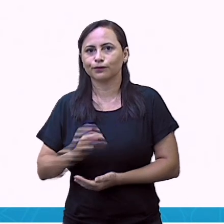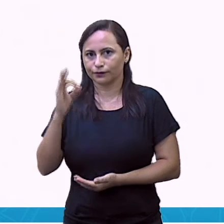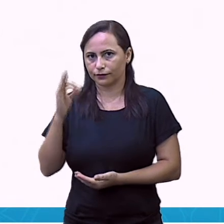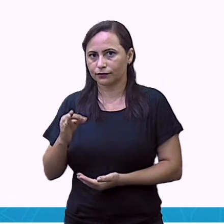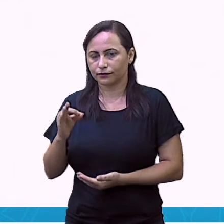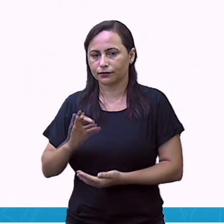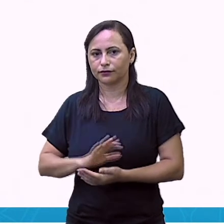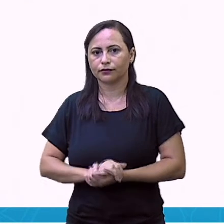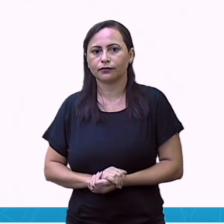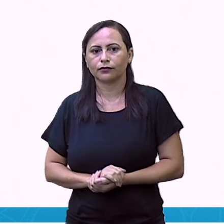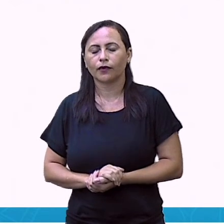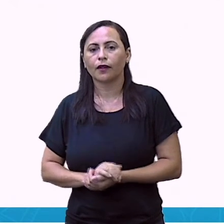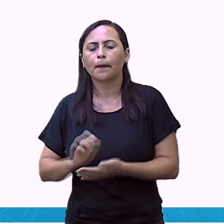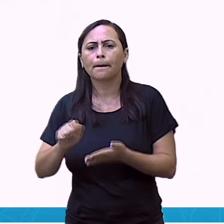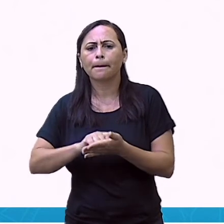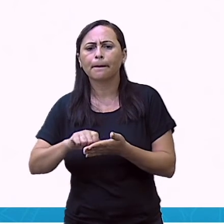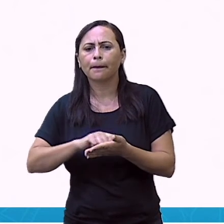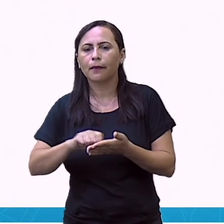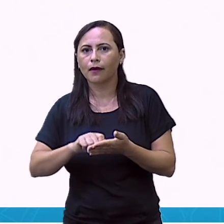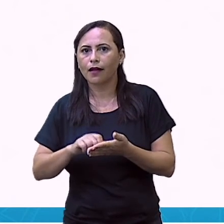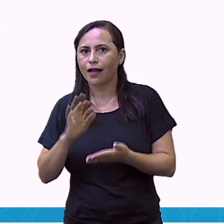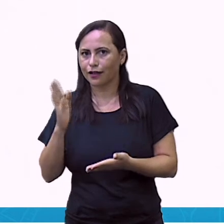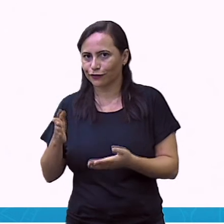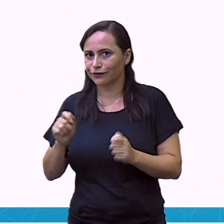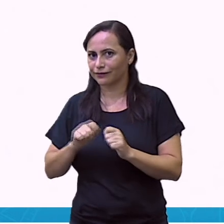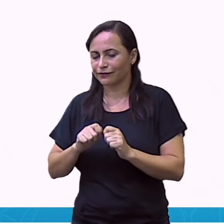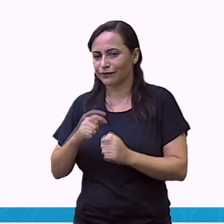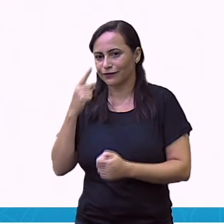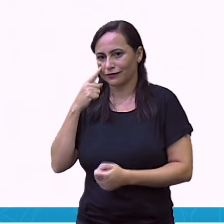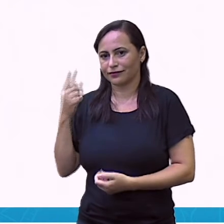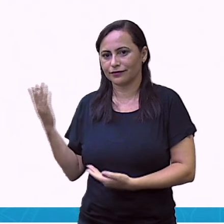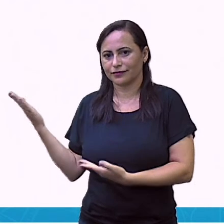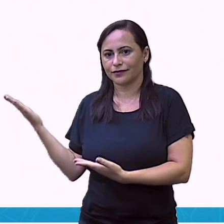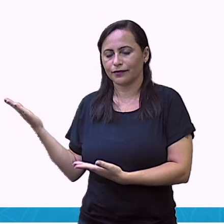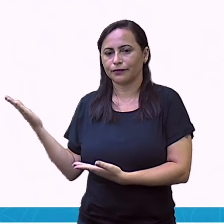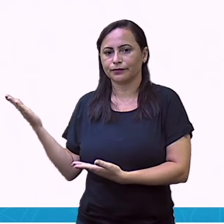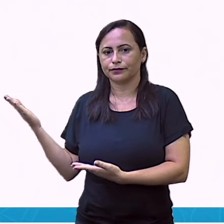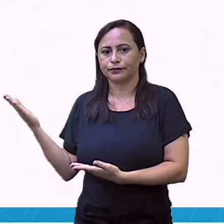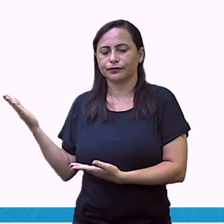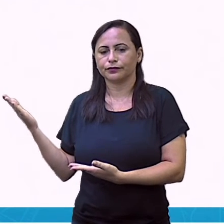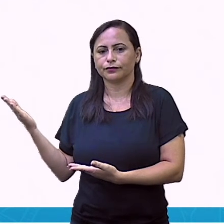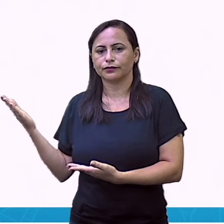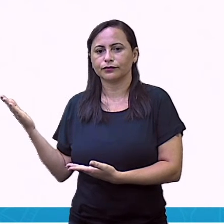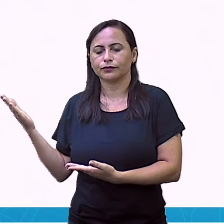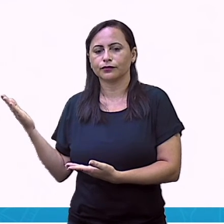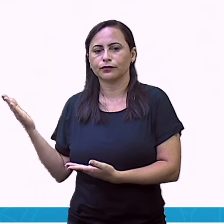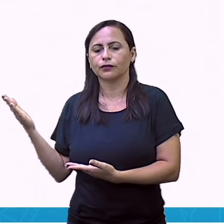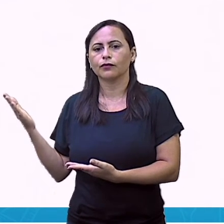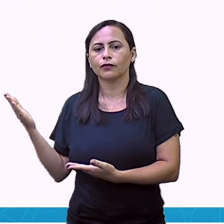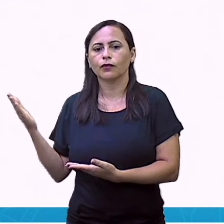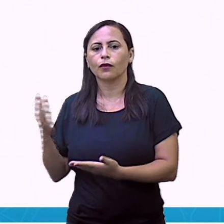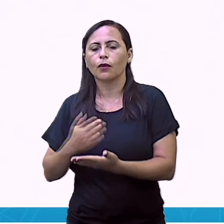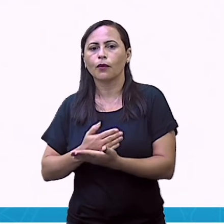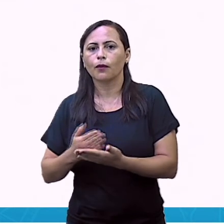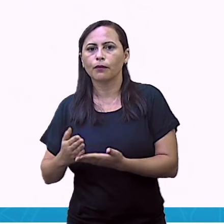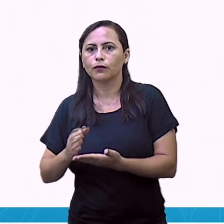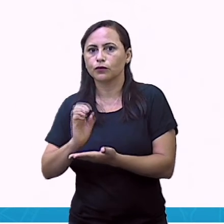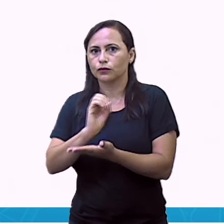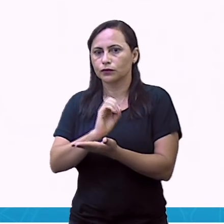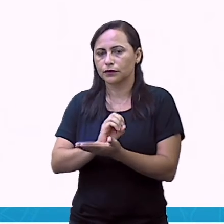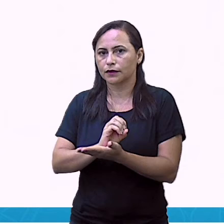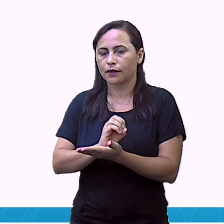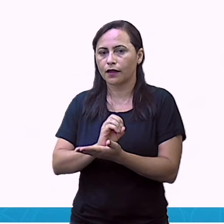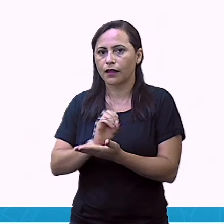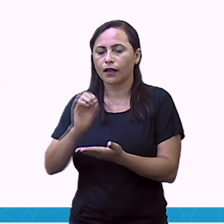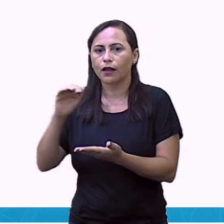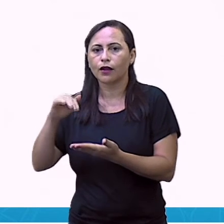Certo? Borracha, também já deixei a borracha escrita aqui para nós. Ponto a ponto. Comecei no 0